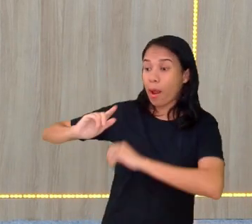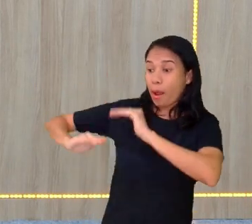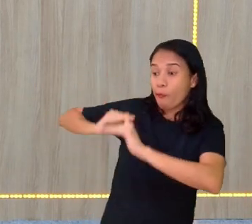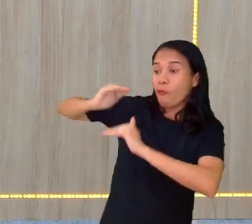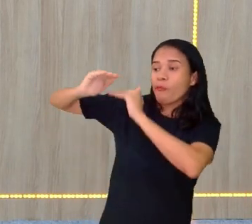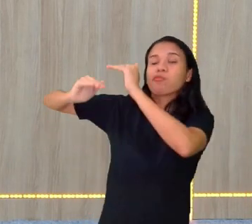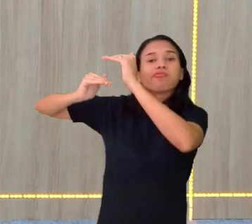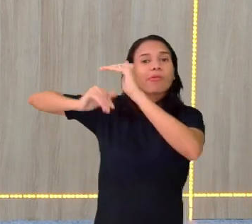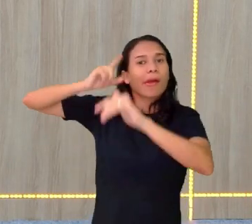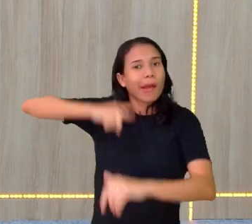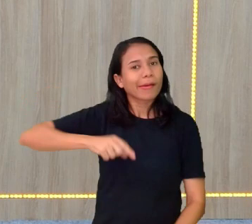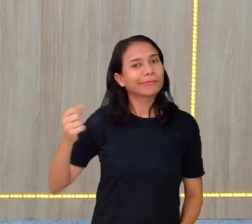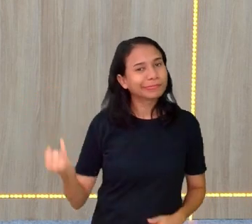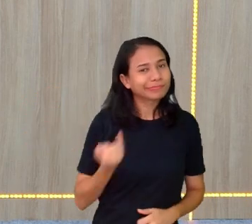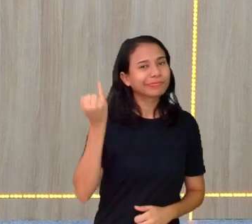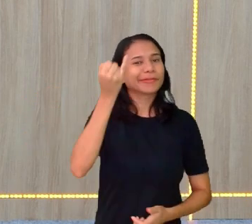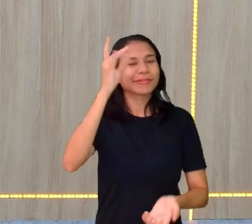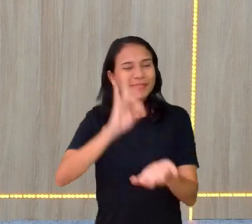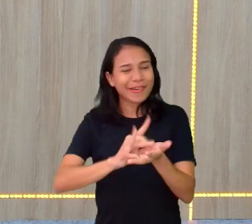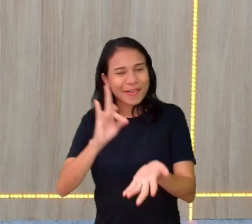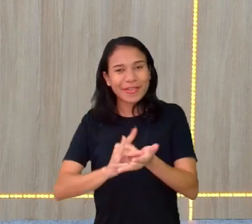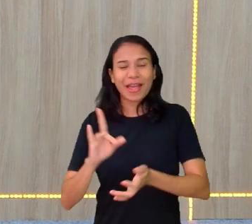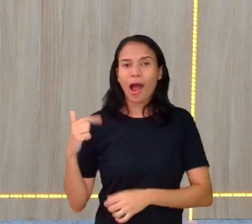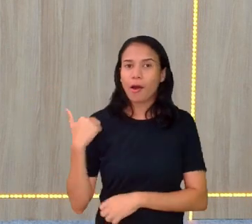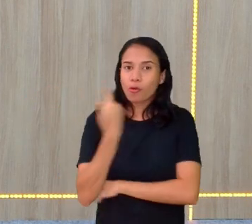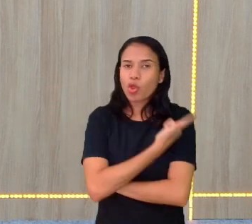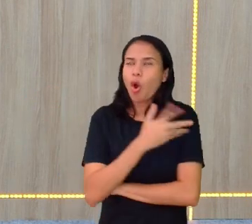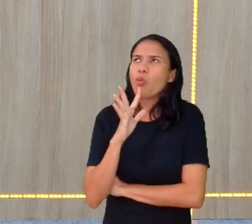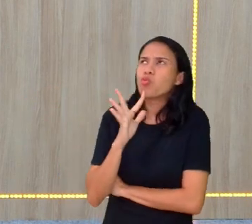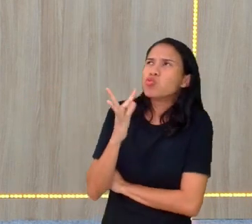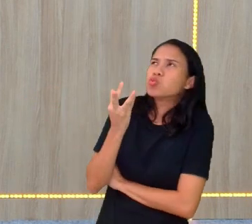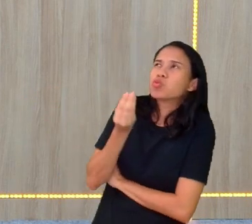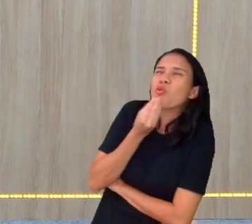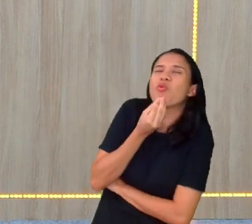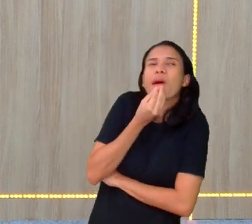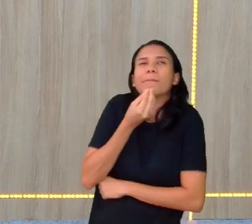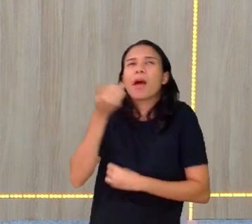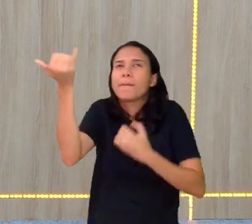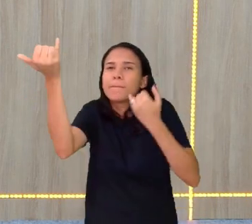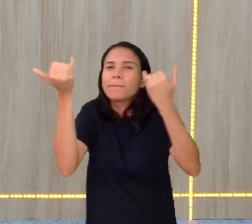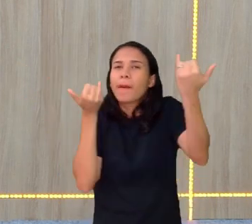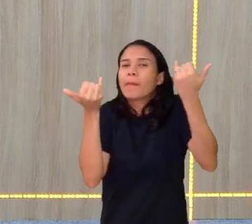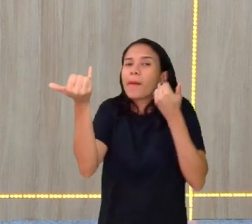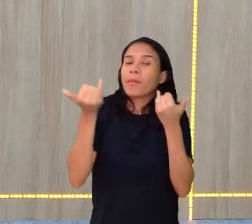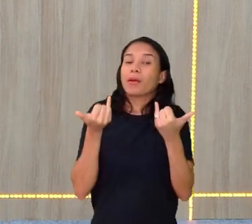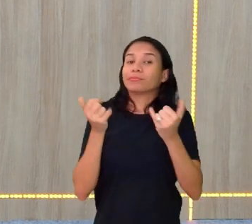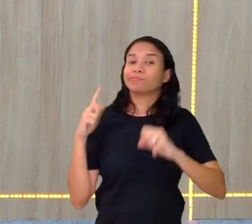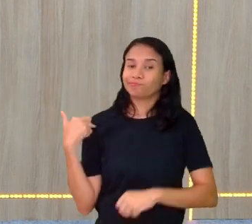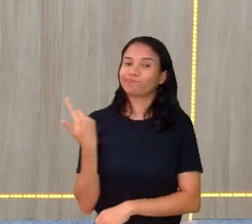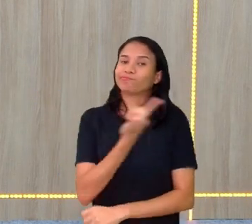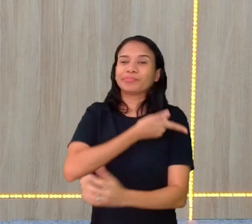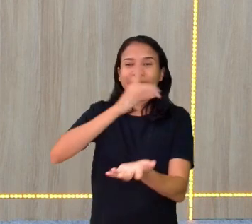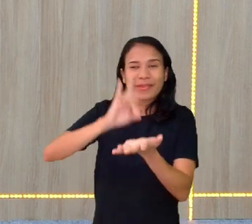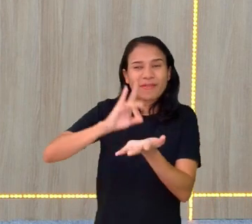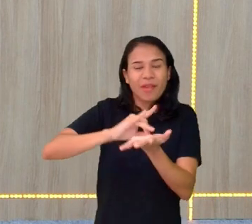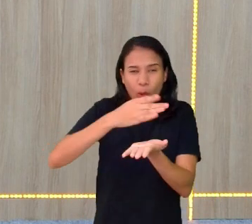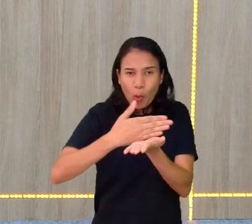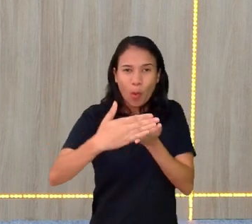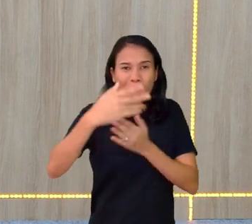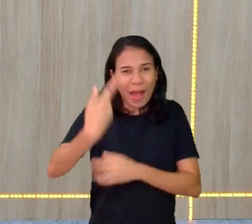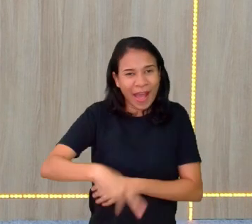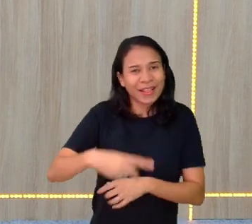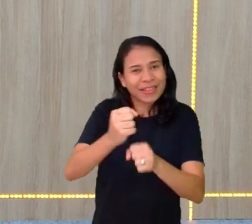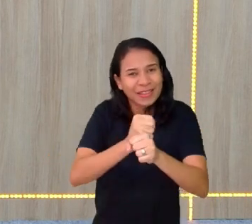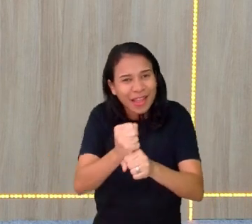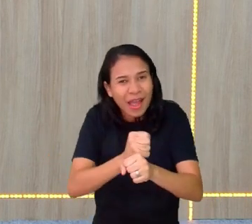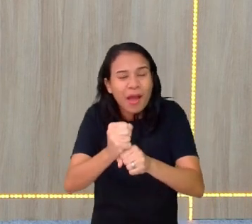É tão importante, né, a gente ter conhecimento, se informar. E a gente vai, né, começar esse ano